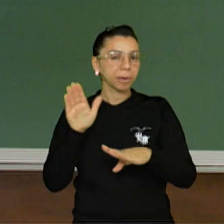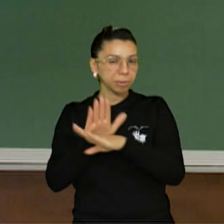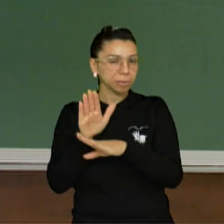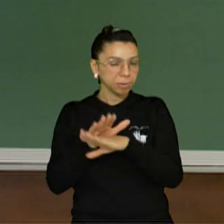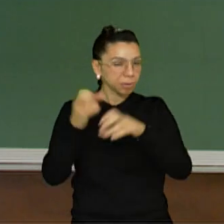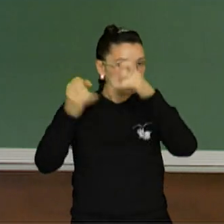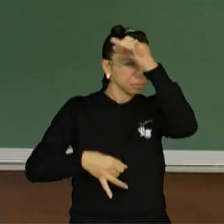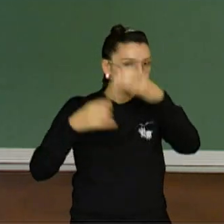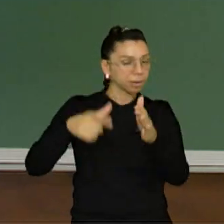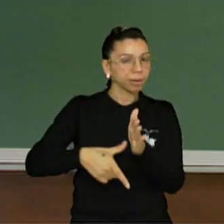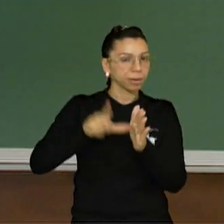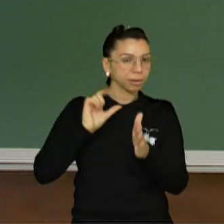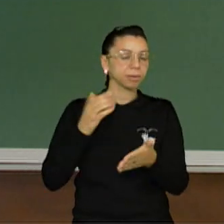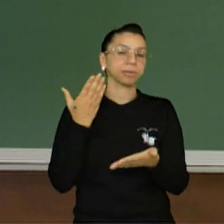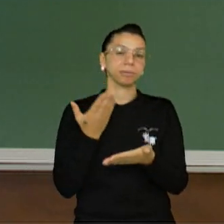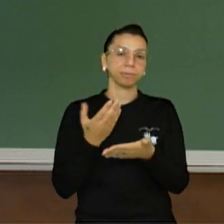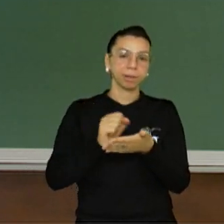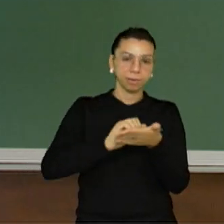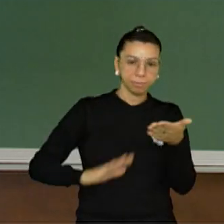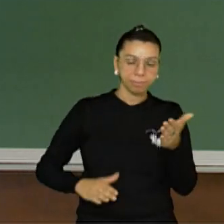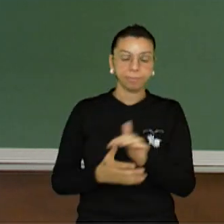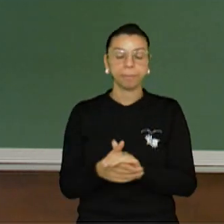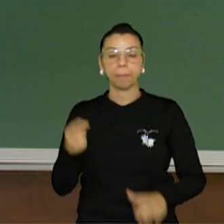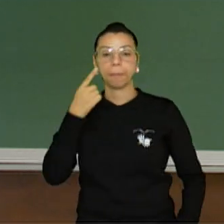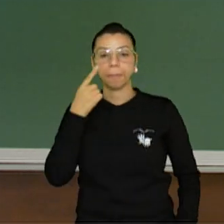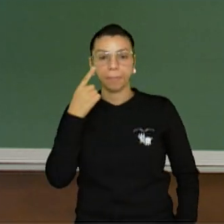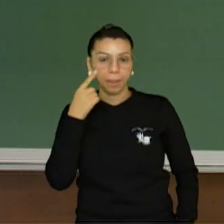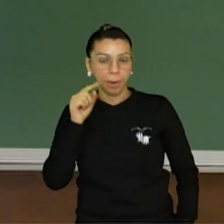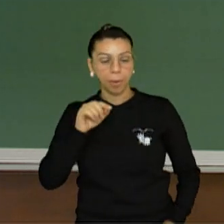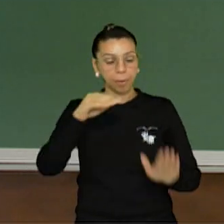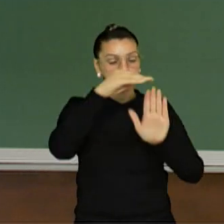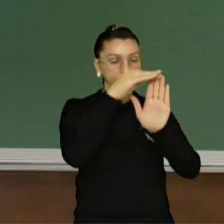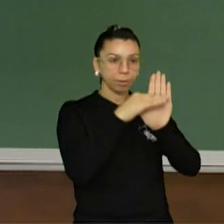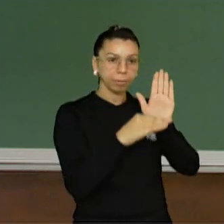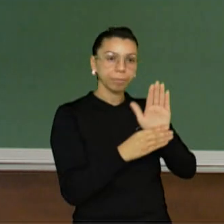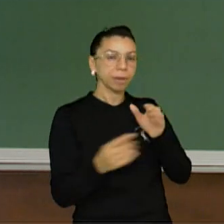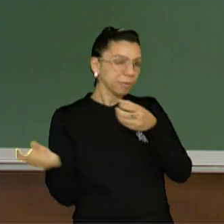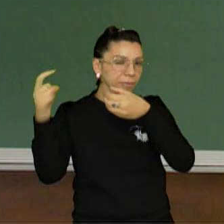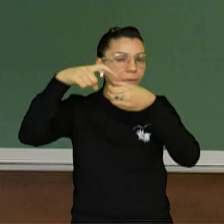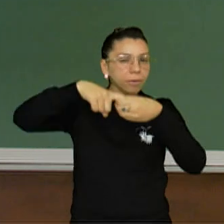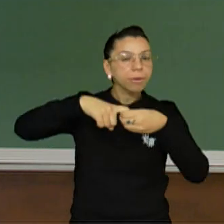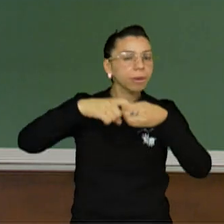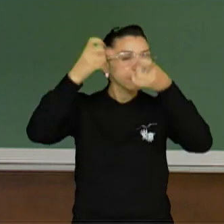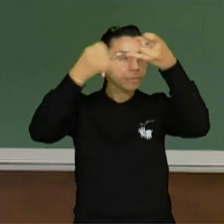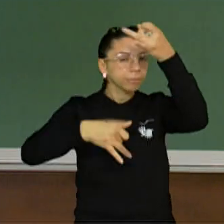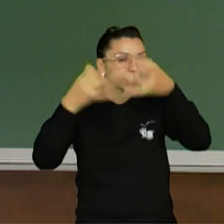da atividade. Então, você vai pegar aqueles elementos... Deixa eu voltar um pouquinho